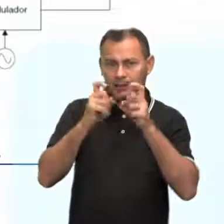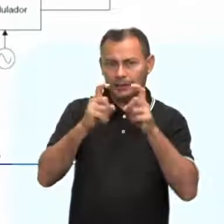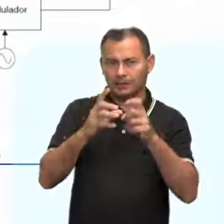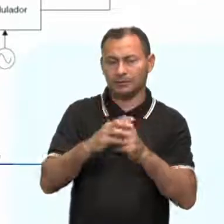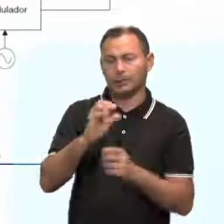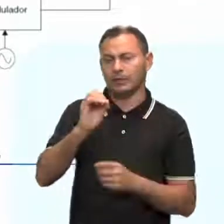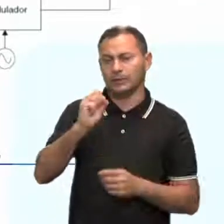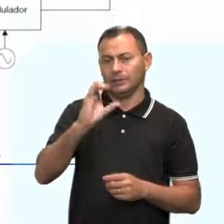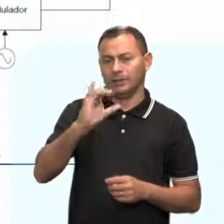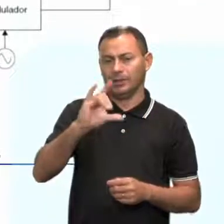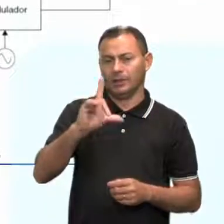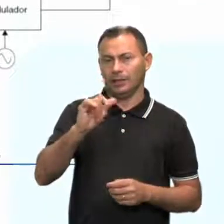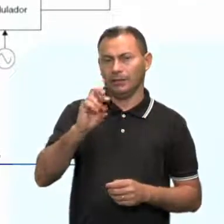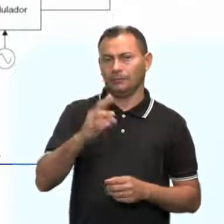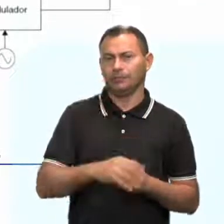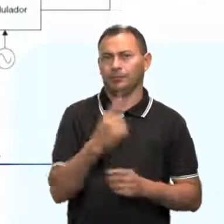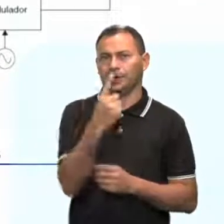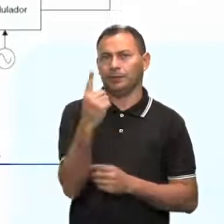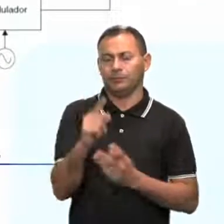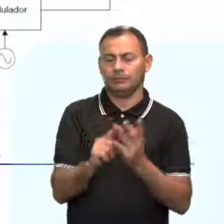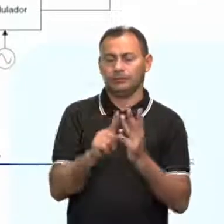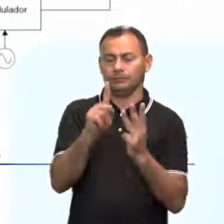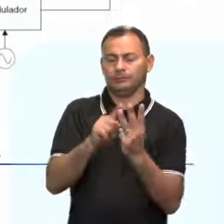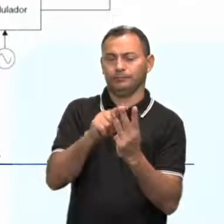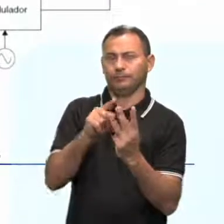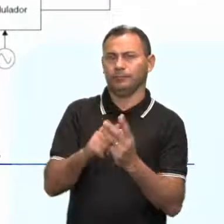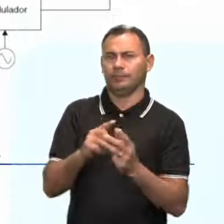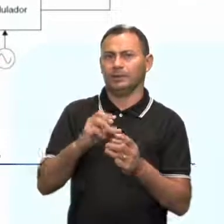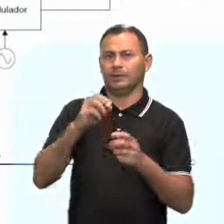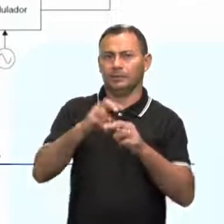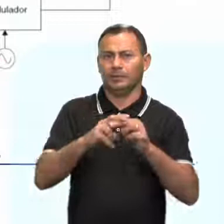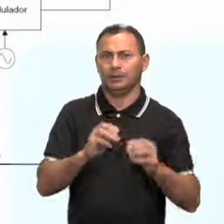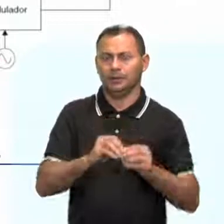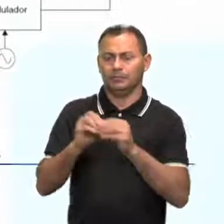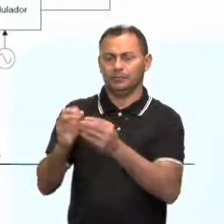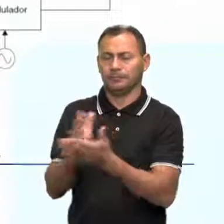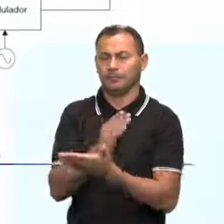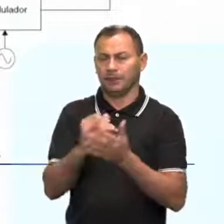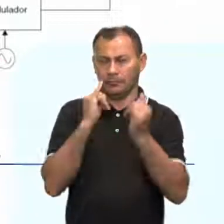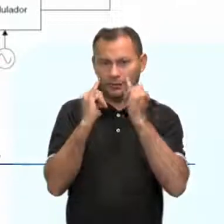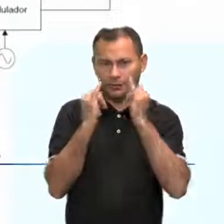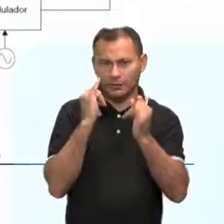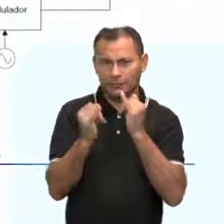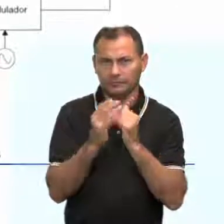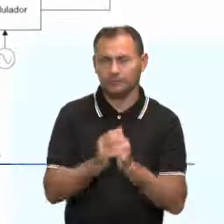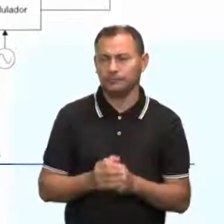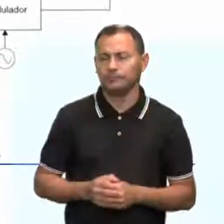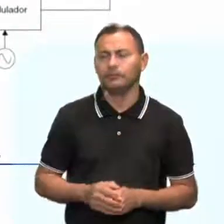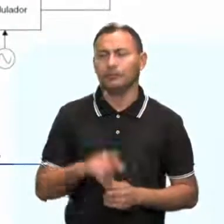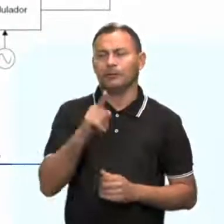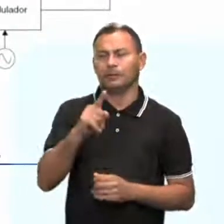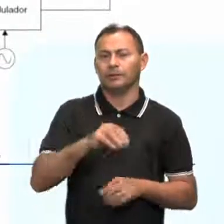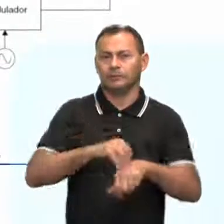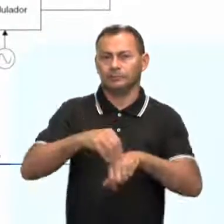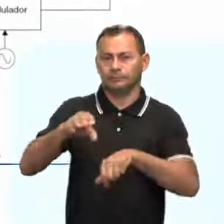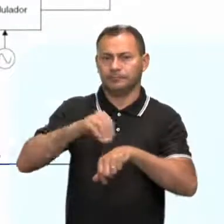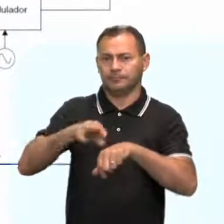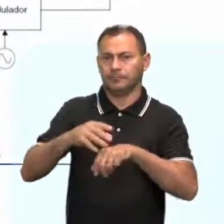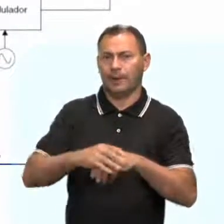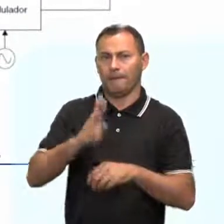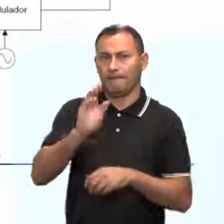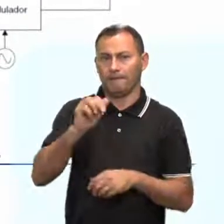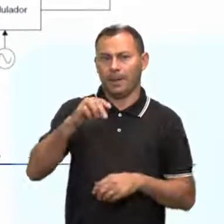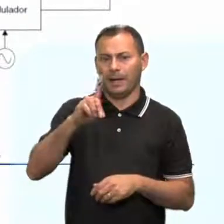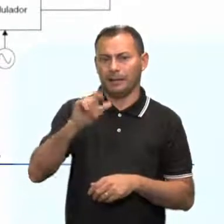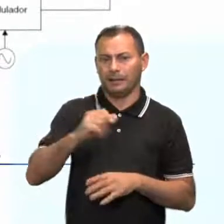seu oscilador. Então, cada uma das frequências está portando uma determinada informação. E você transmite essa